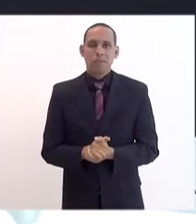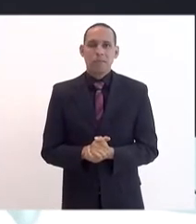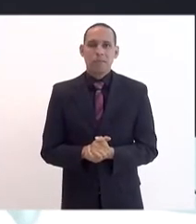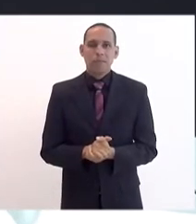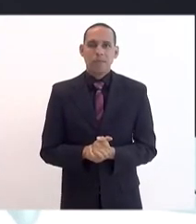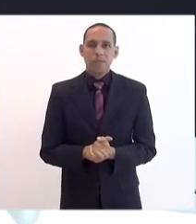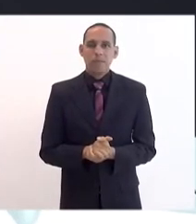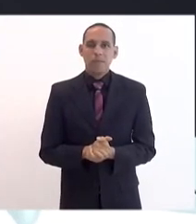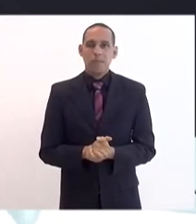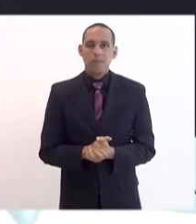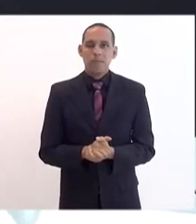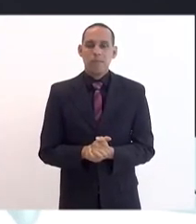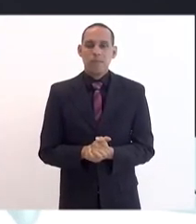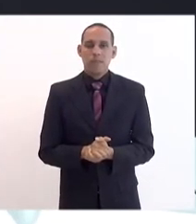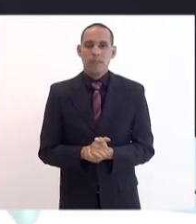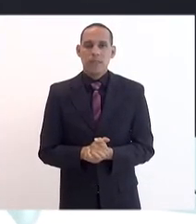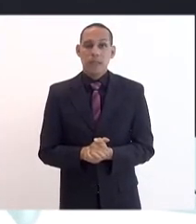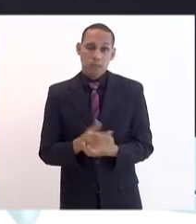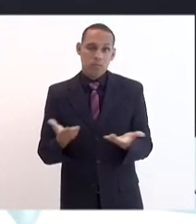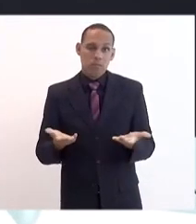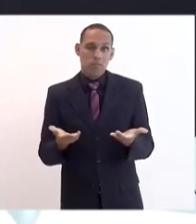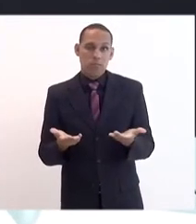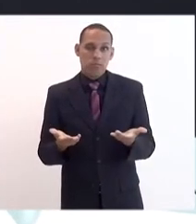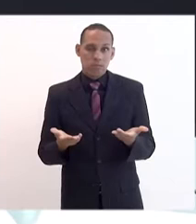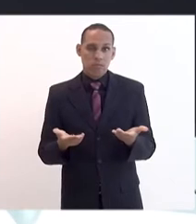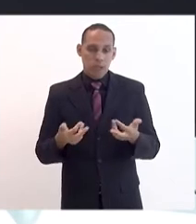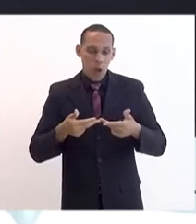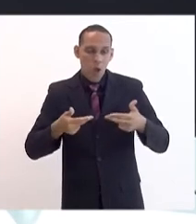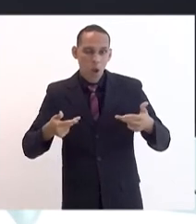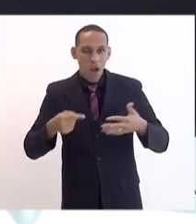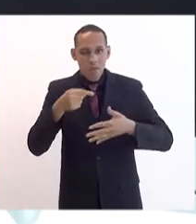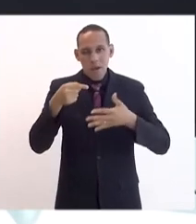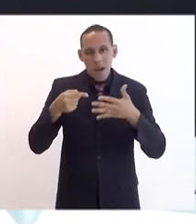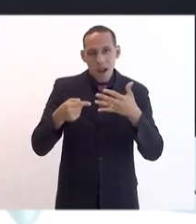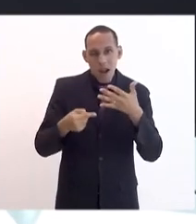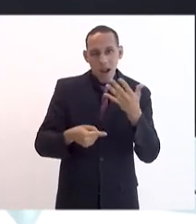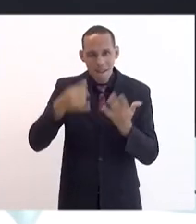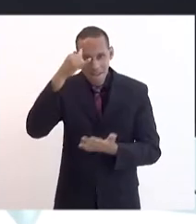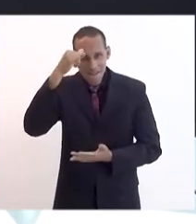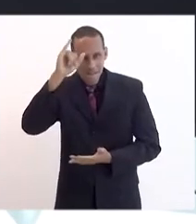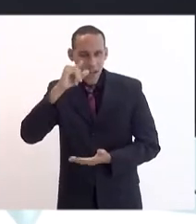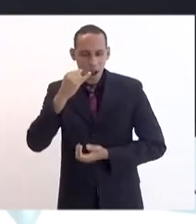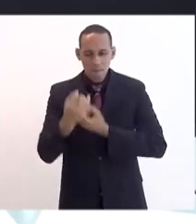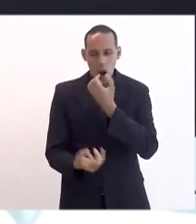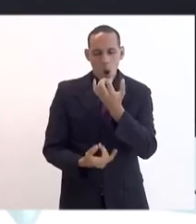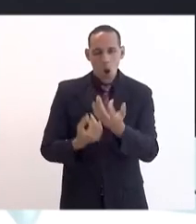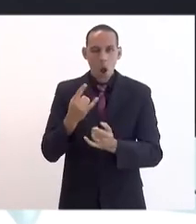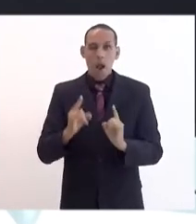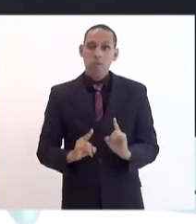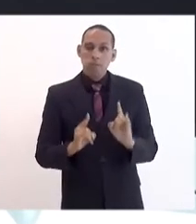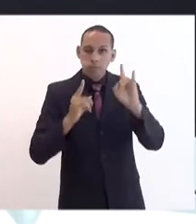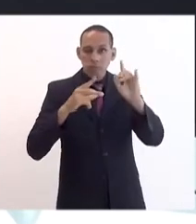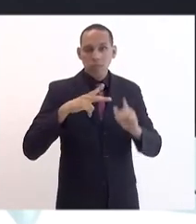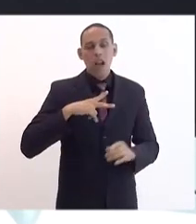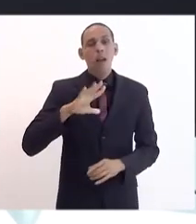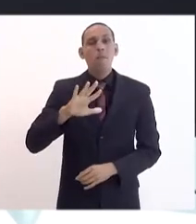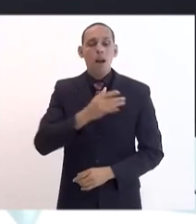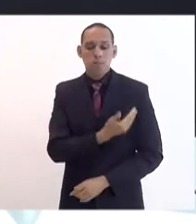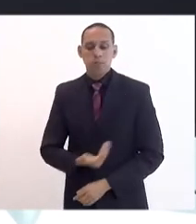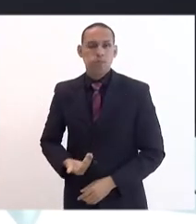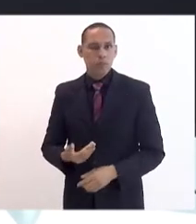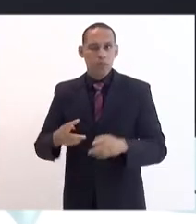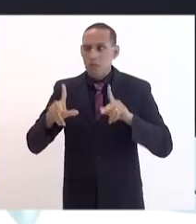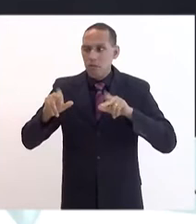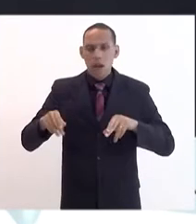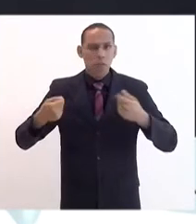Se era para medidas de preventivas para os prédios privados, também tinha que valer para os prédios